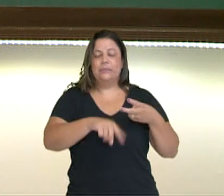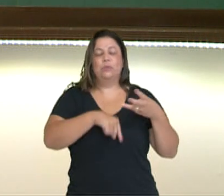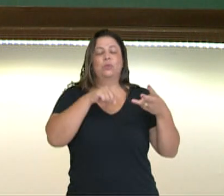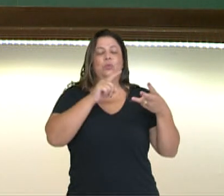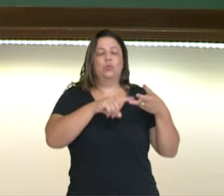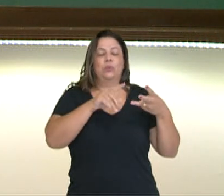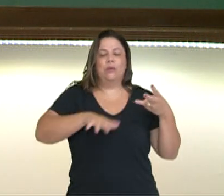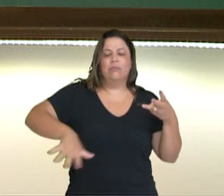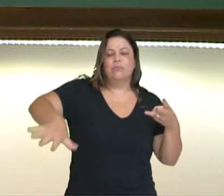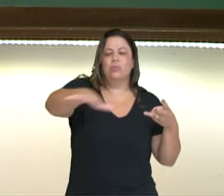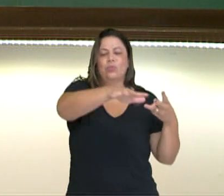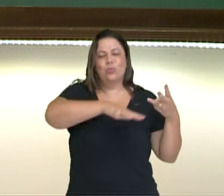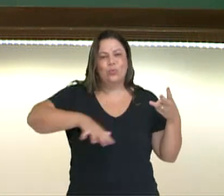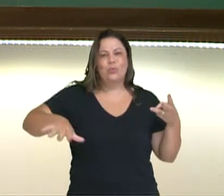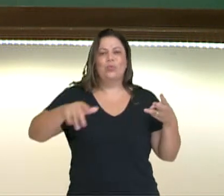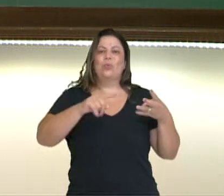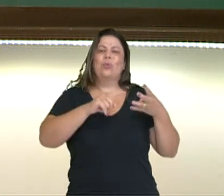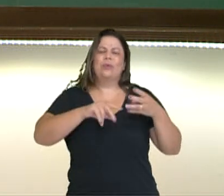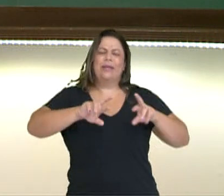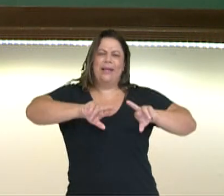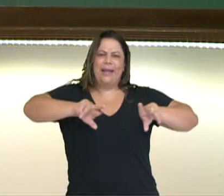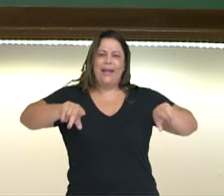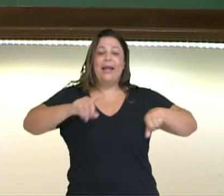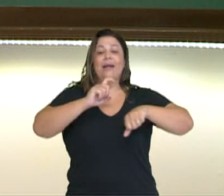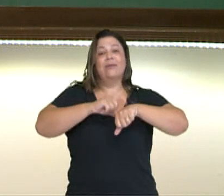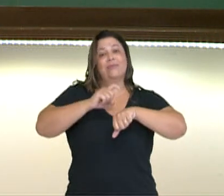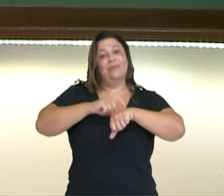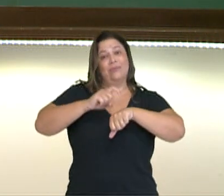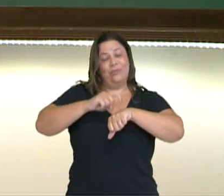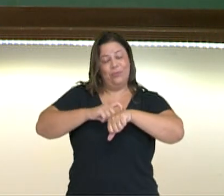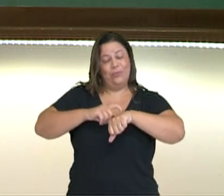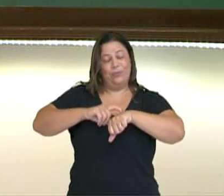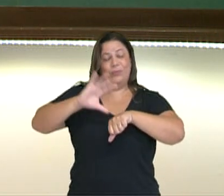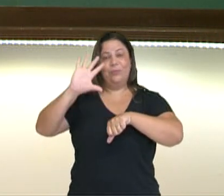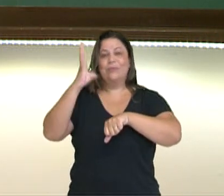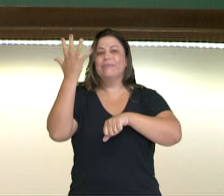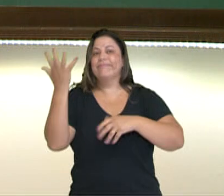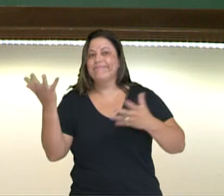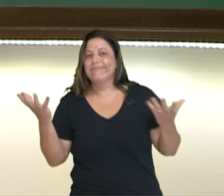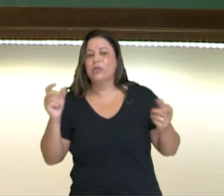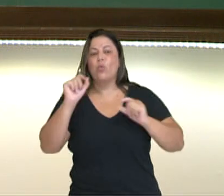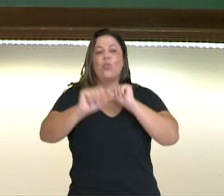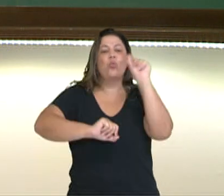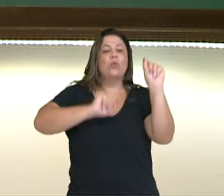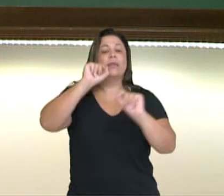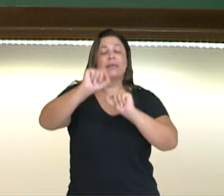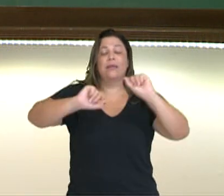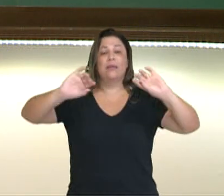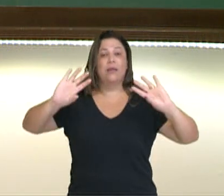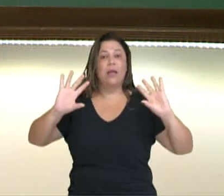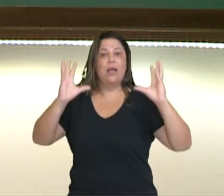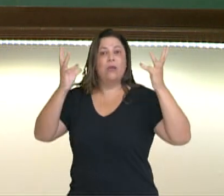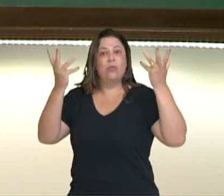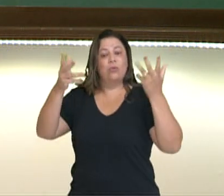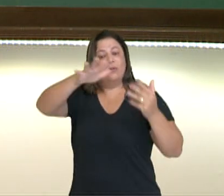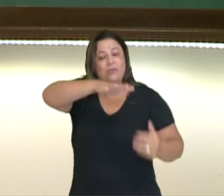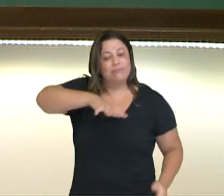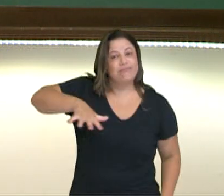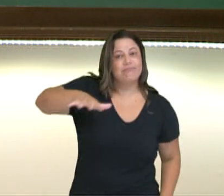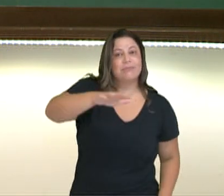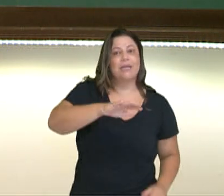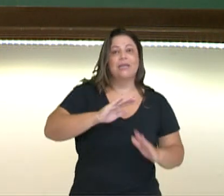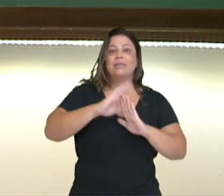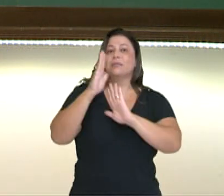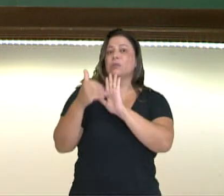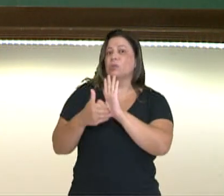ambiente, espaço, tempo, clímax. Tudo isso da narrativa está aqui.